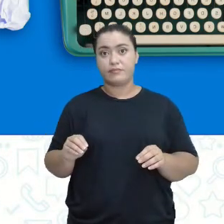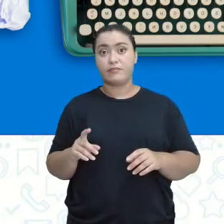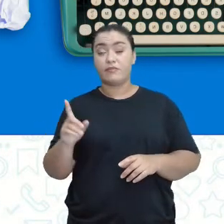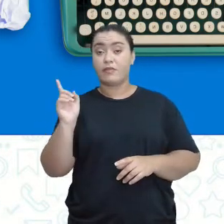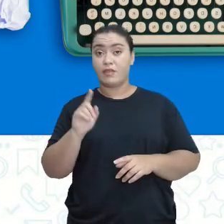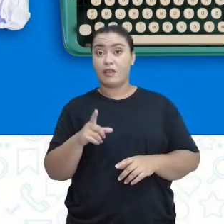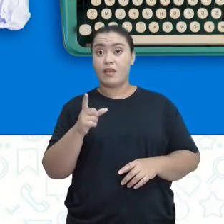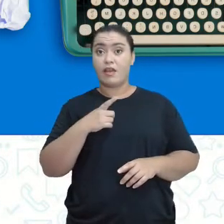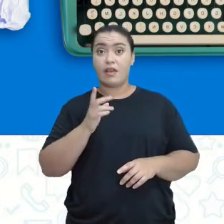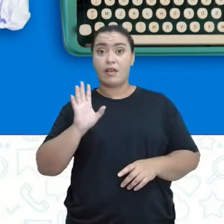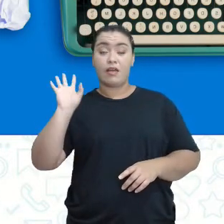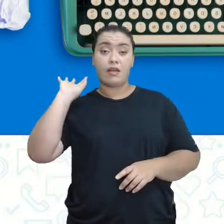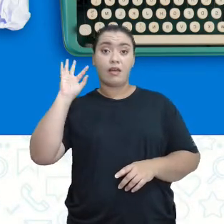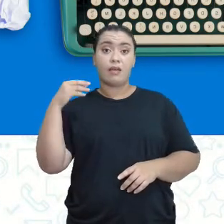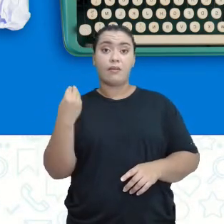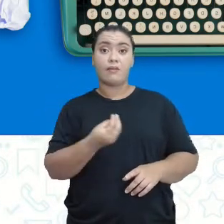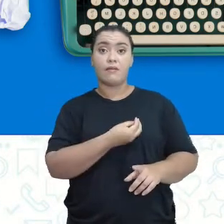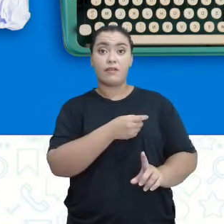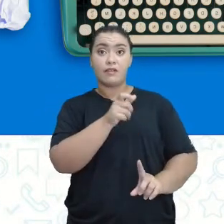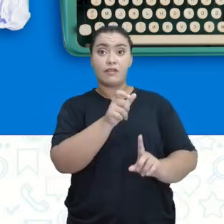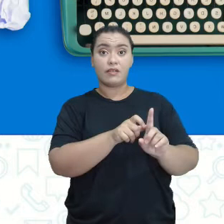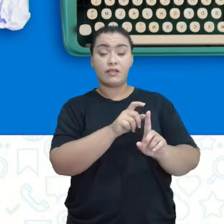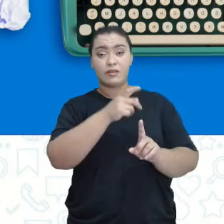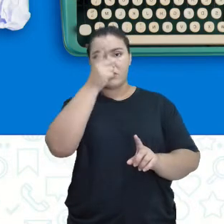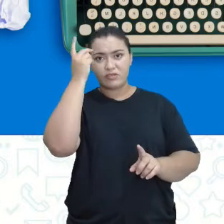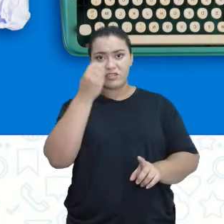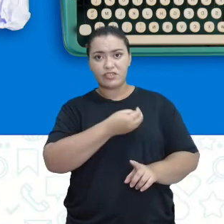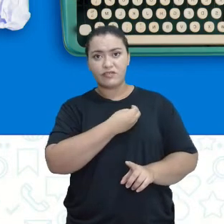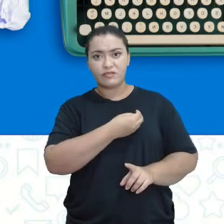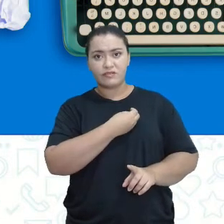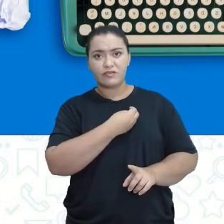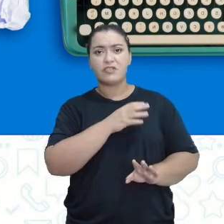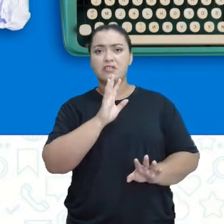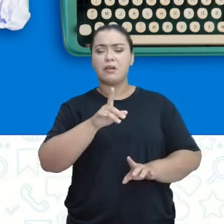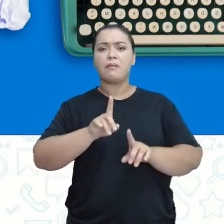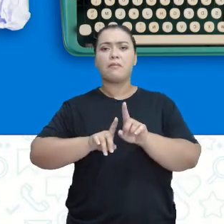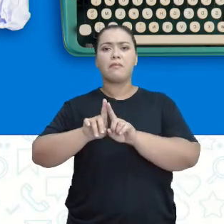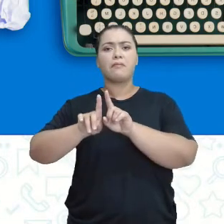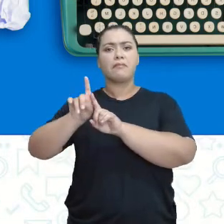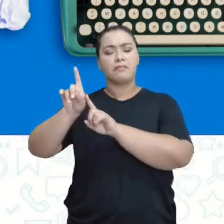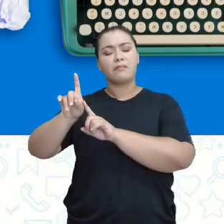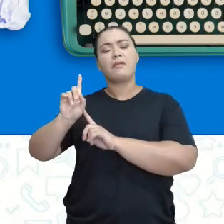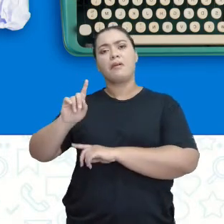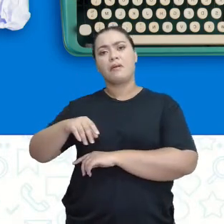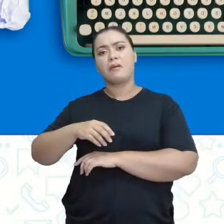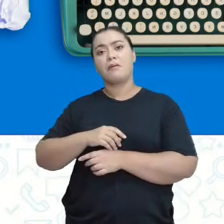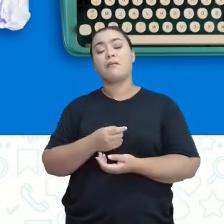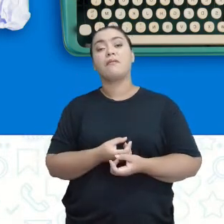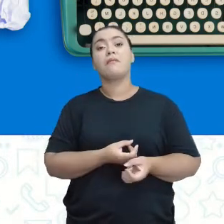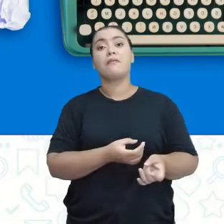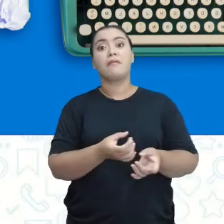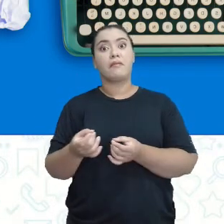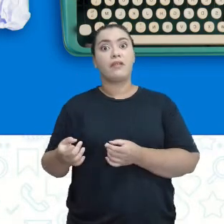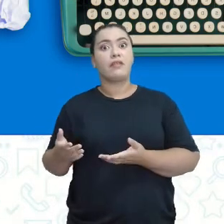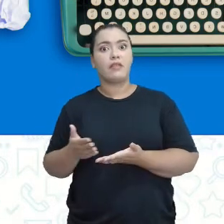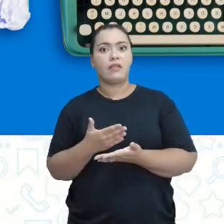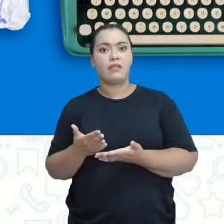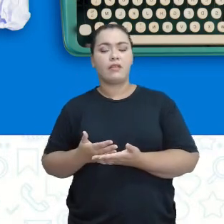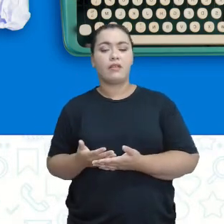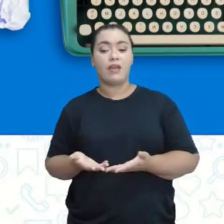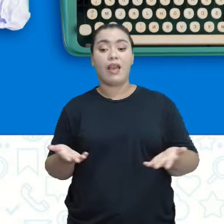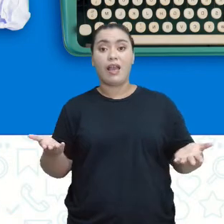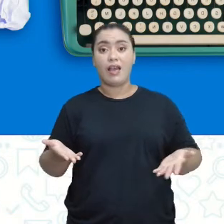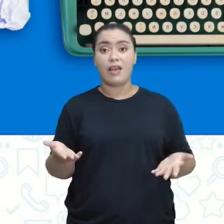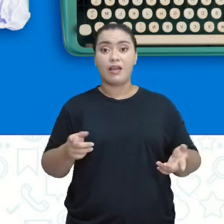pessoas vivas começaram a se popularizar, alcançando postos de best-sellers. Na atualidade, entretanto,